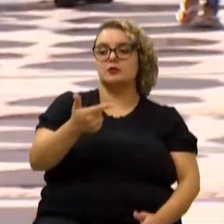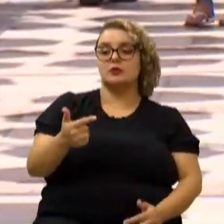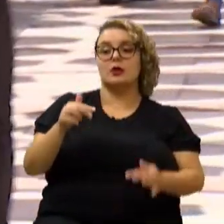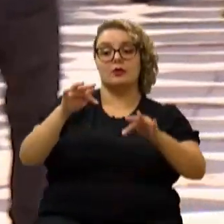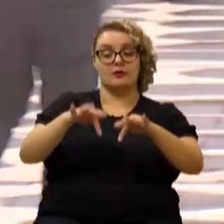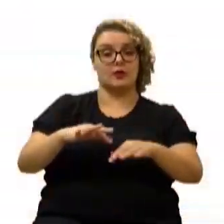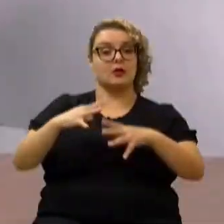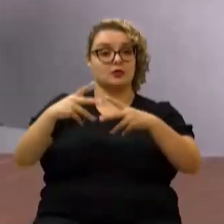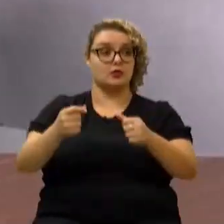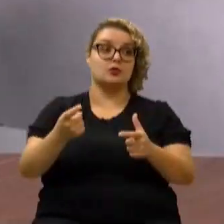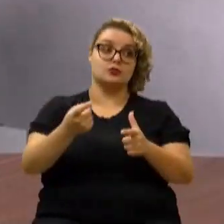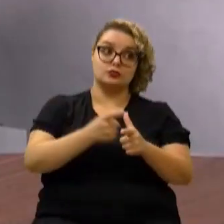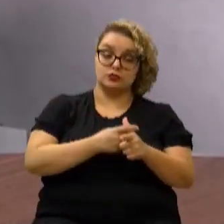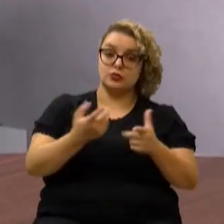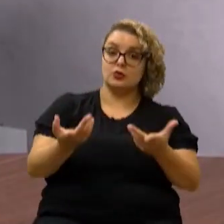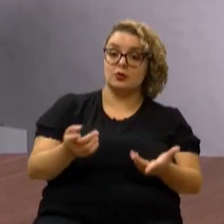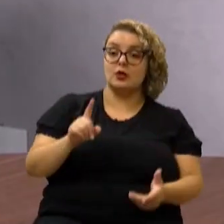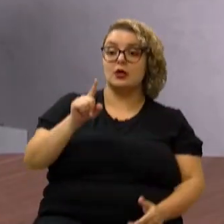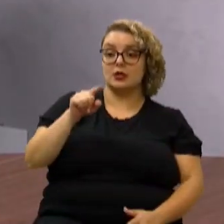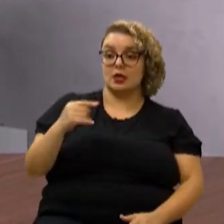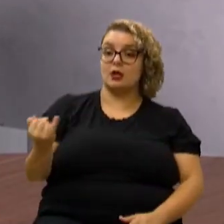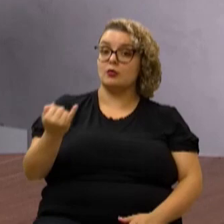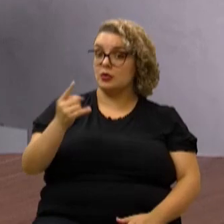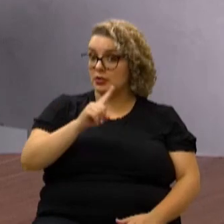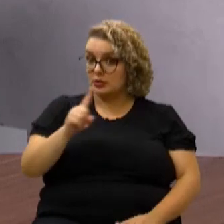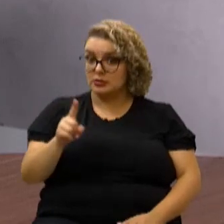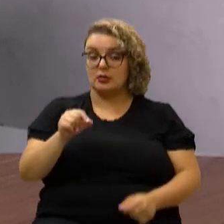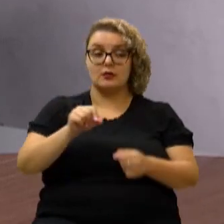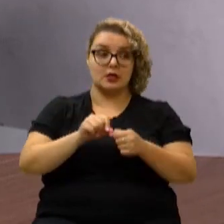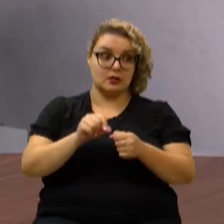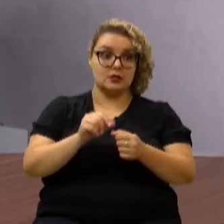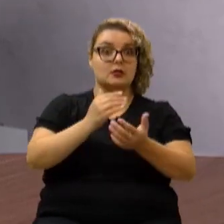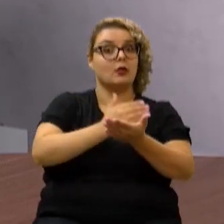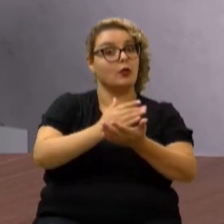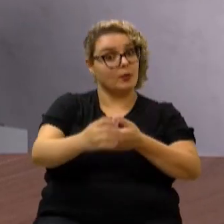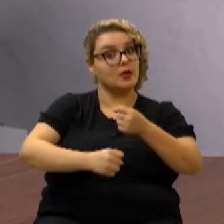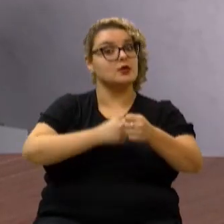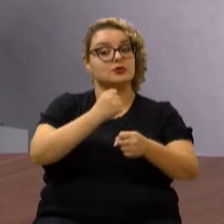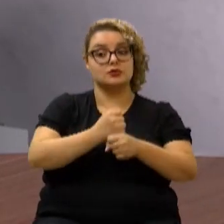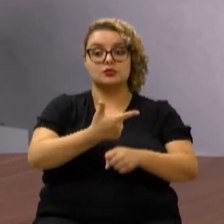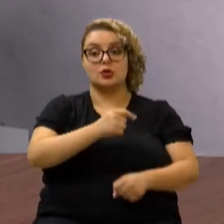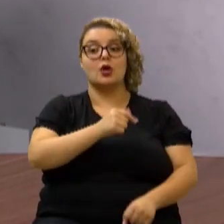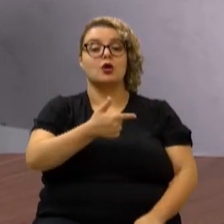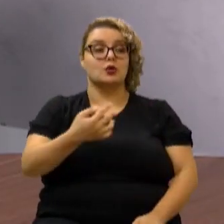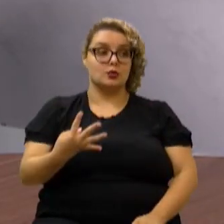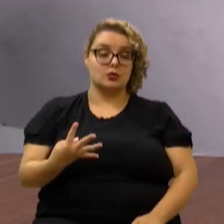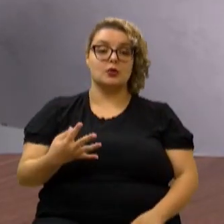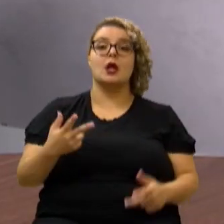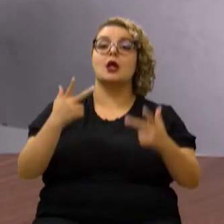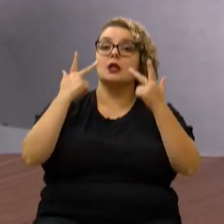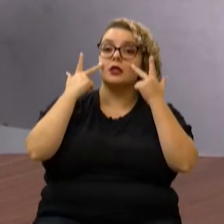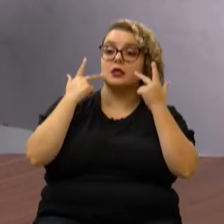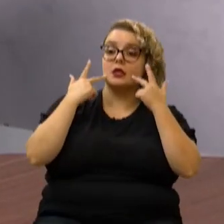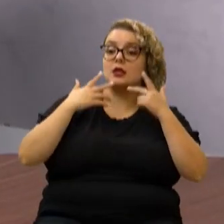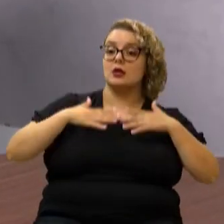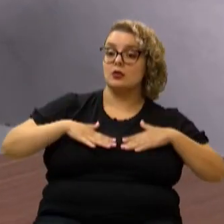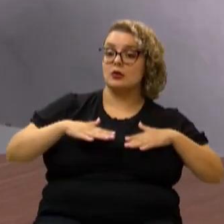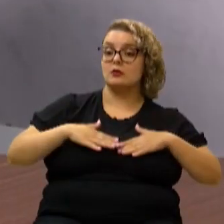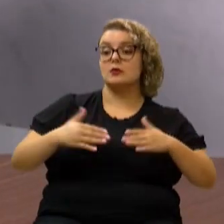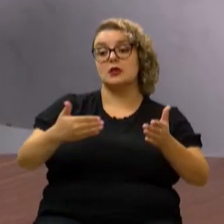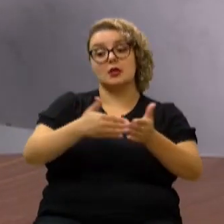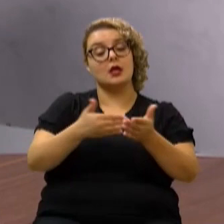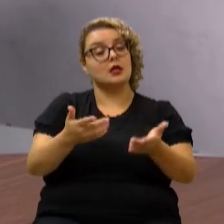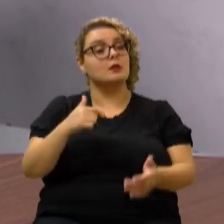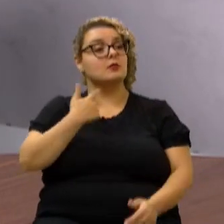orçamento, para que a gente não passe o final do ano todo endividado, que isso é muito importante para a gente ter um começo de ano já 2024